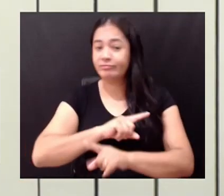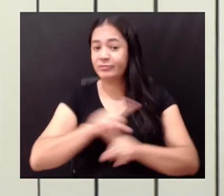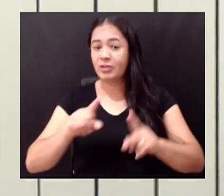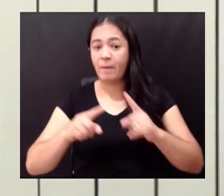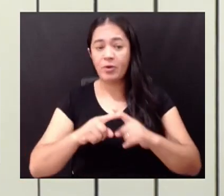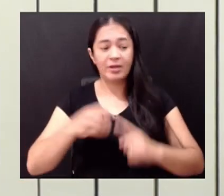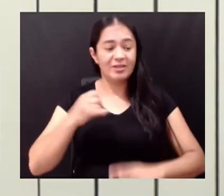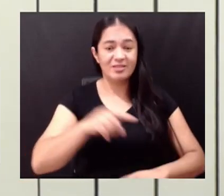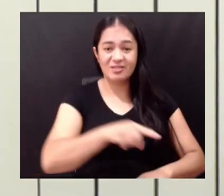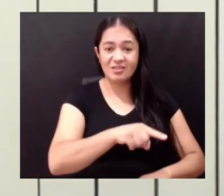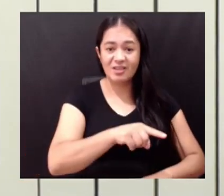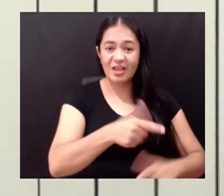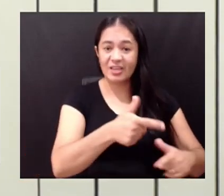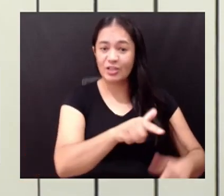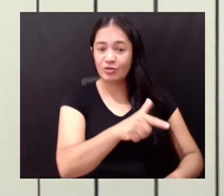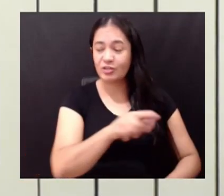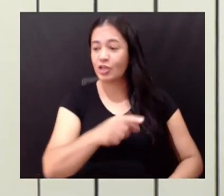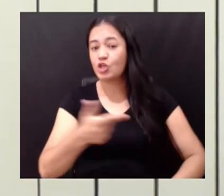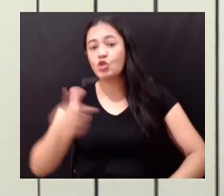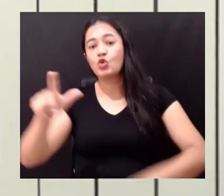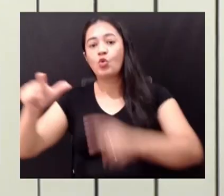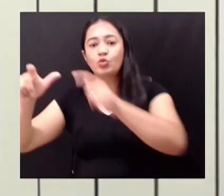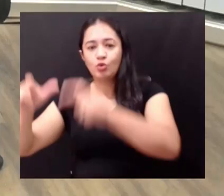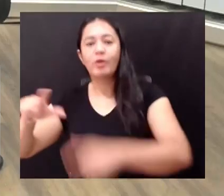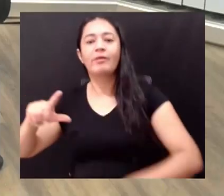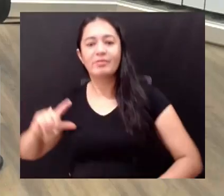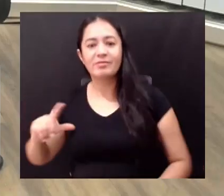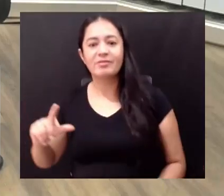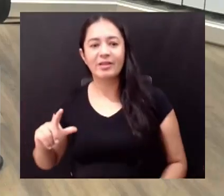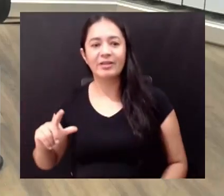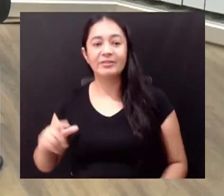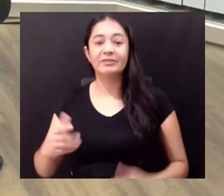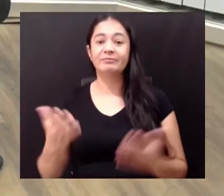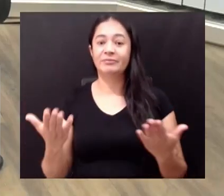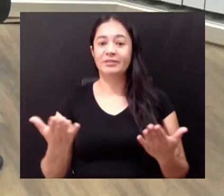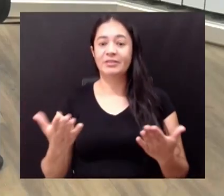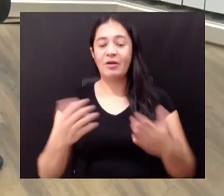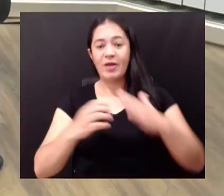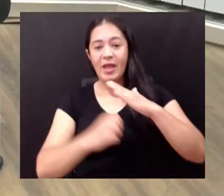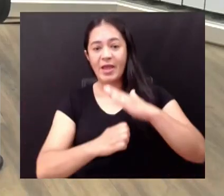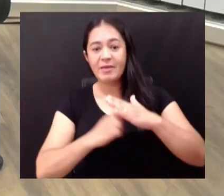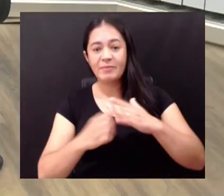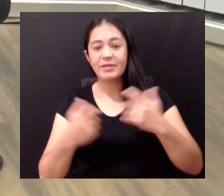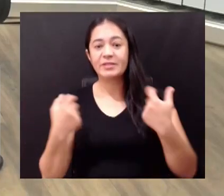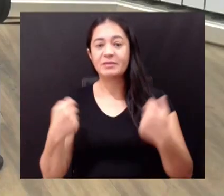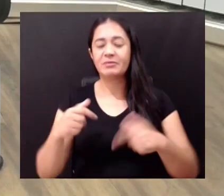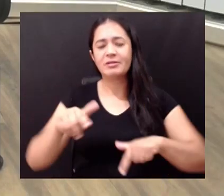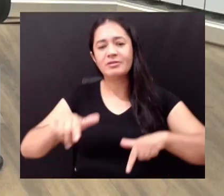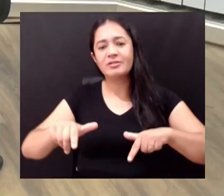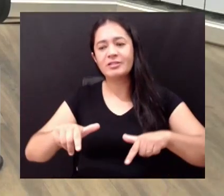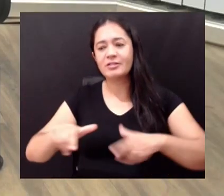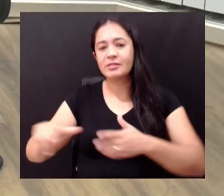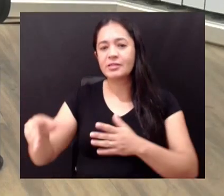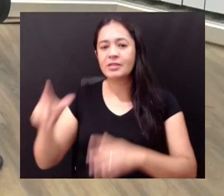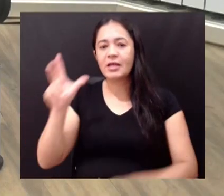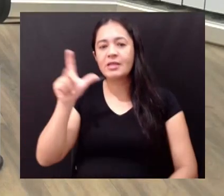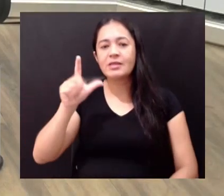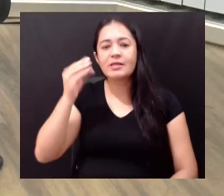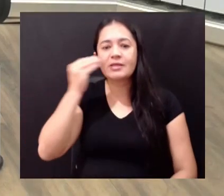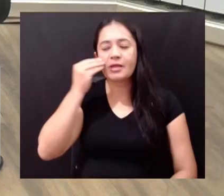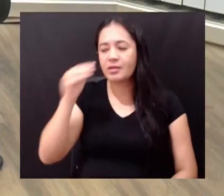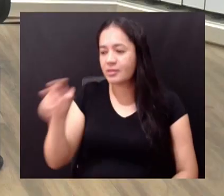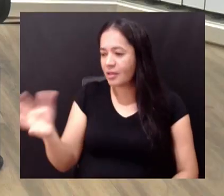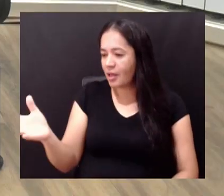vai precisar trabalhar de uma forma que atraia esse funcionário, né? Que consiga reter esse funcionário dentro de casa.